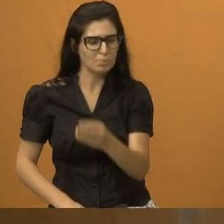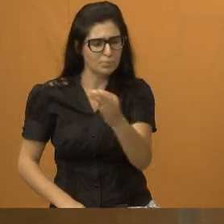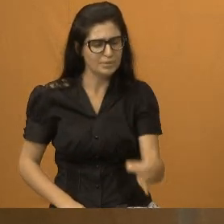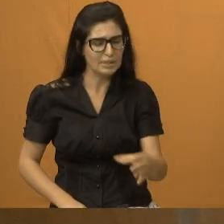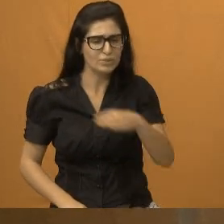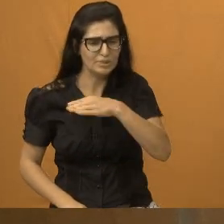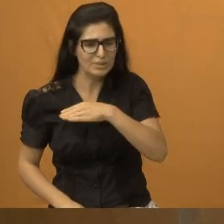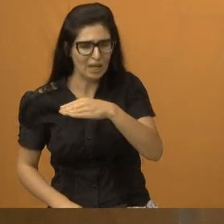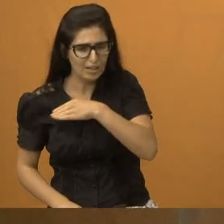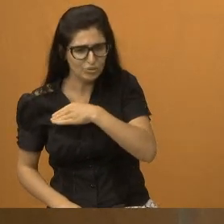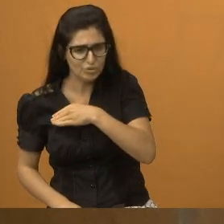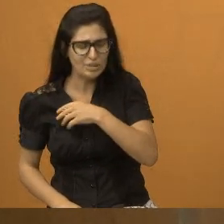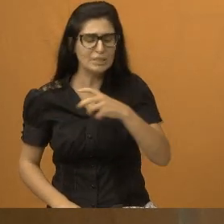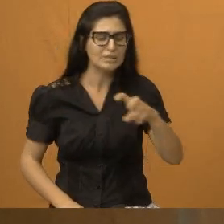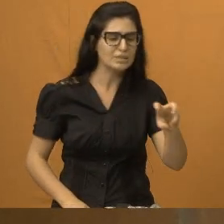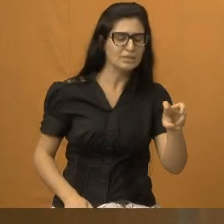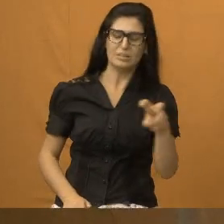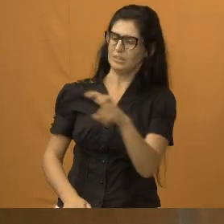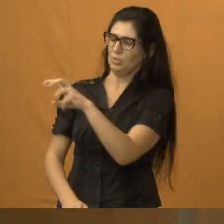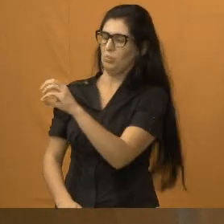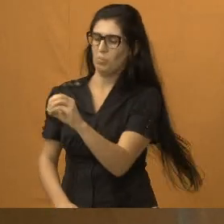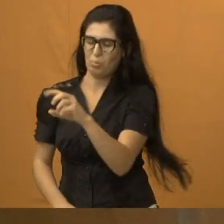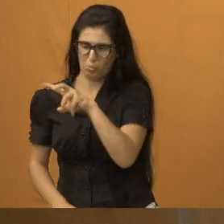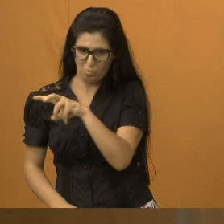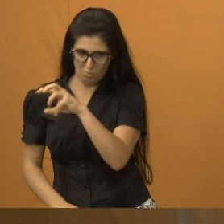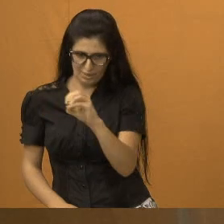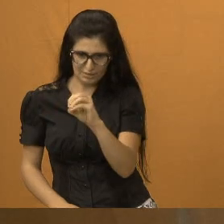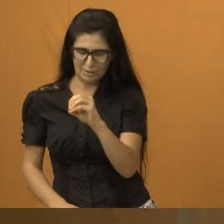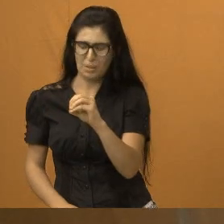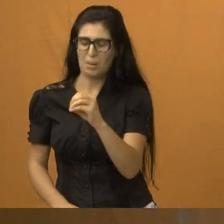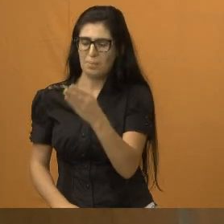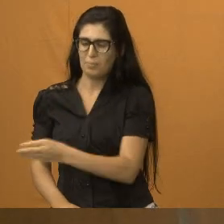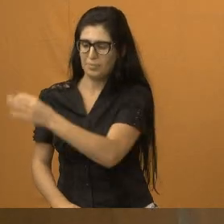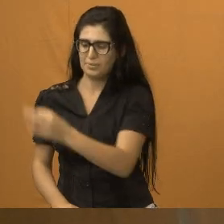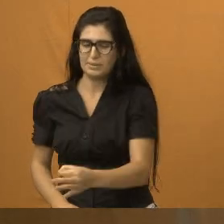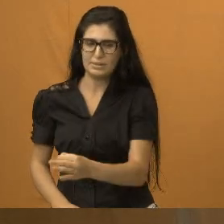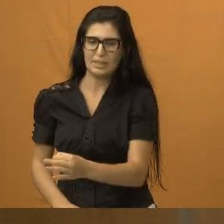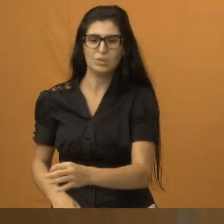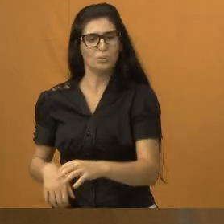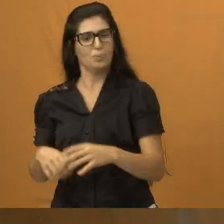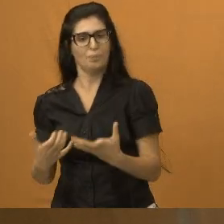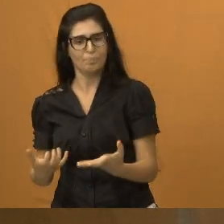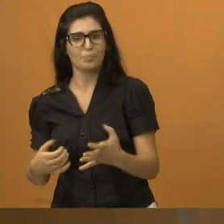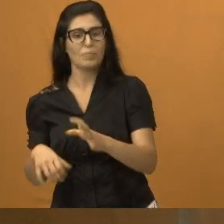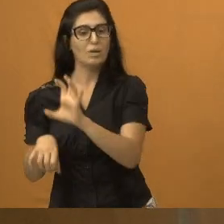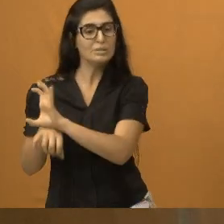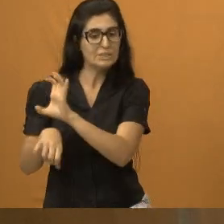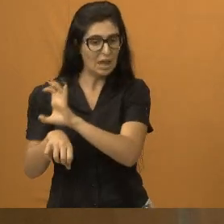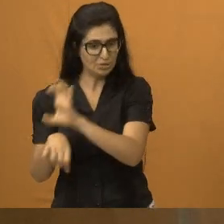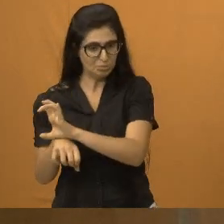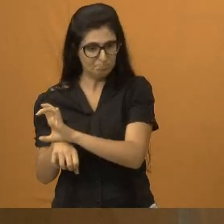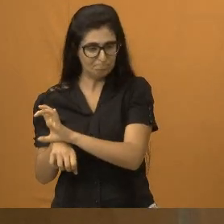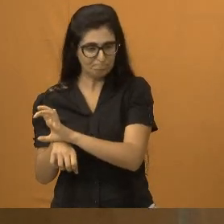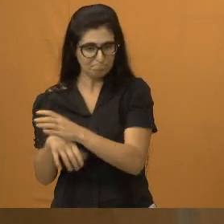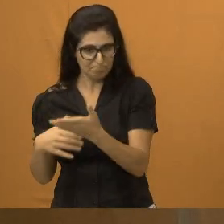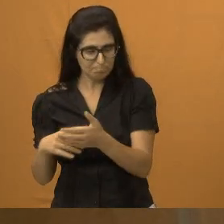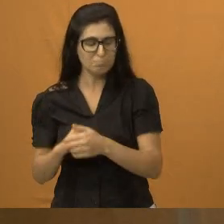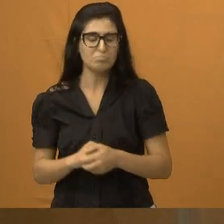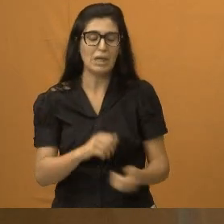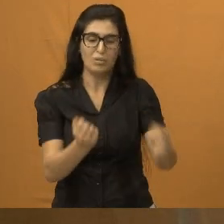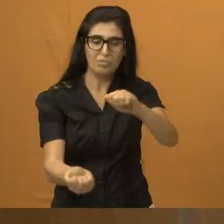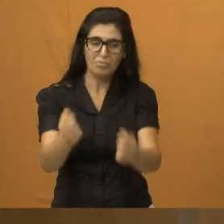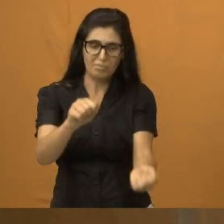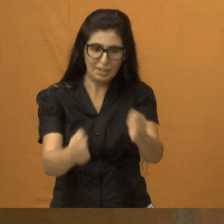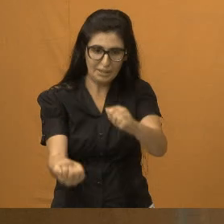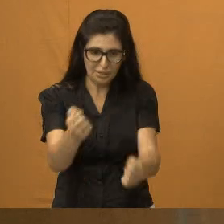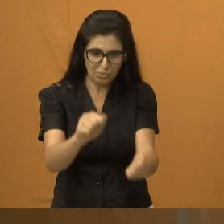e 50% fica para o Estado, né? E esse PVA nada mais é do que imposto sobre os veículos automotores, né? Que nós